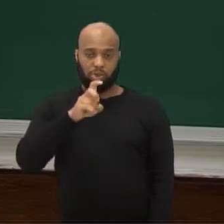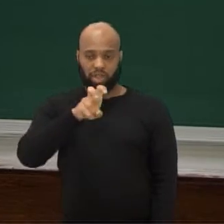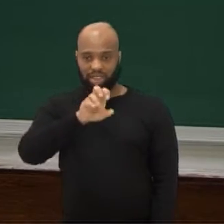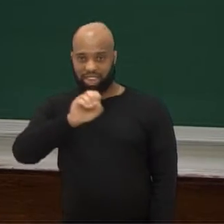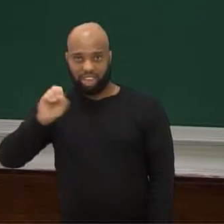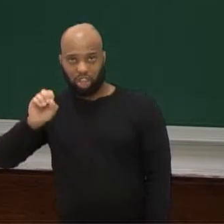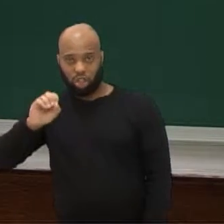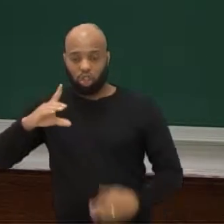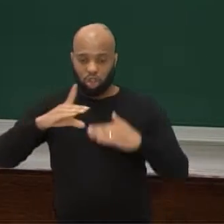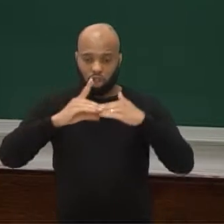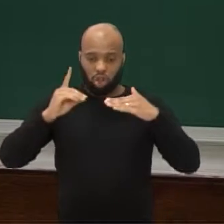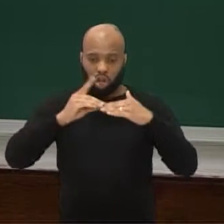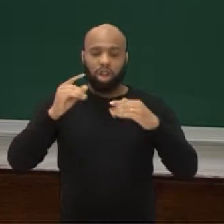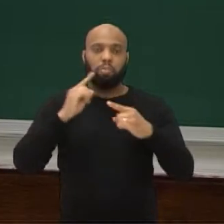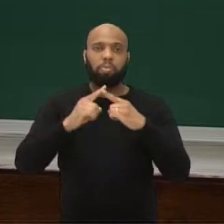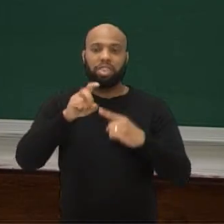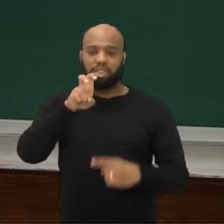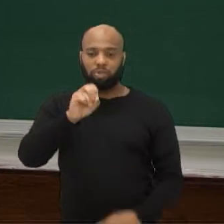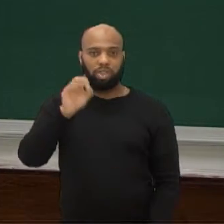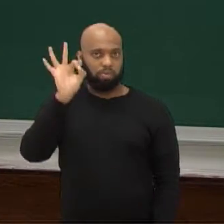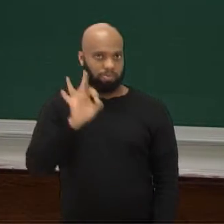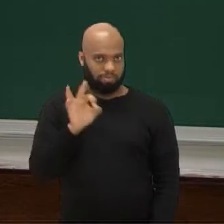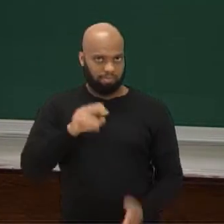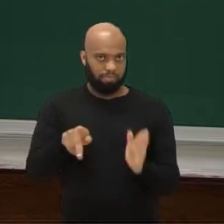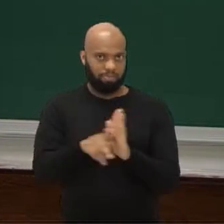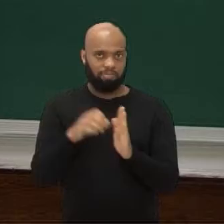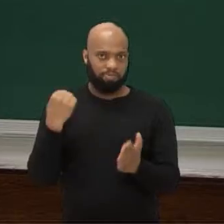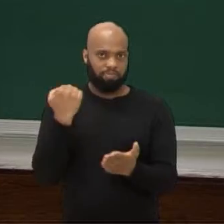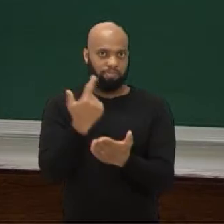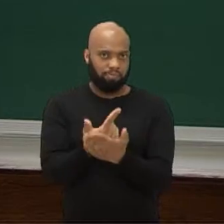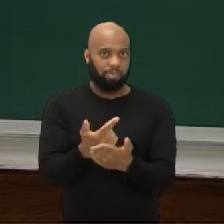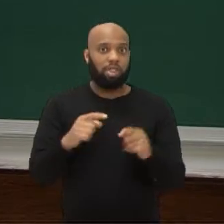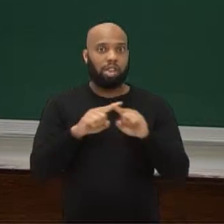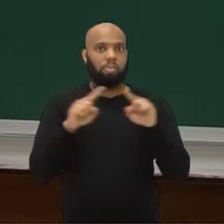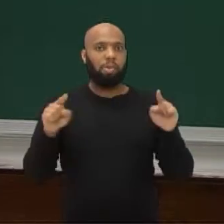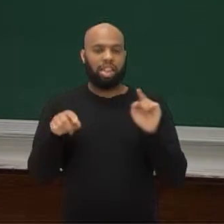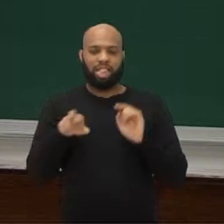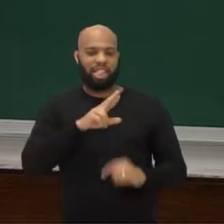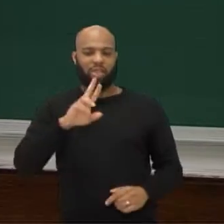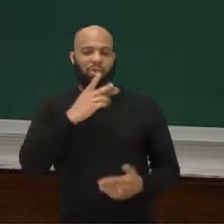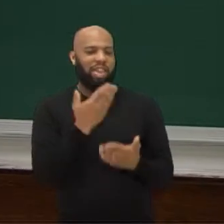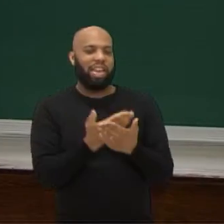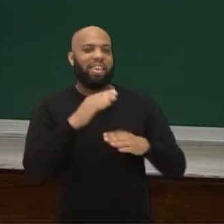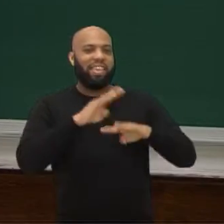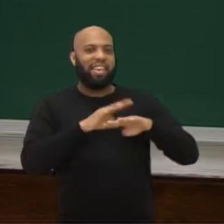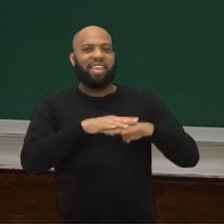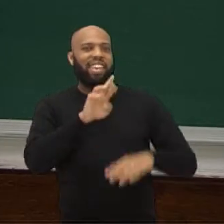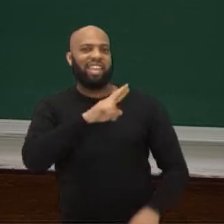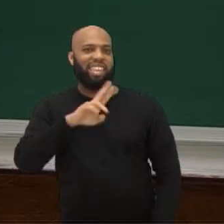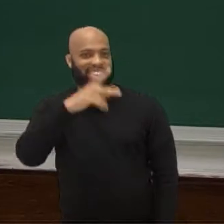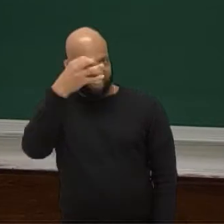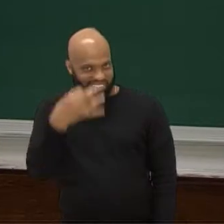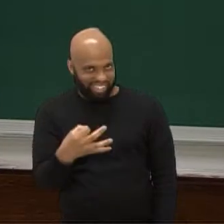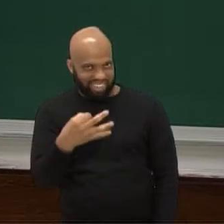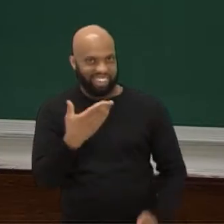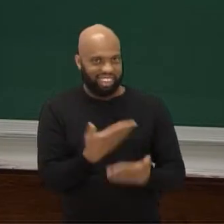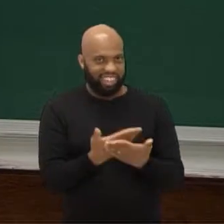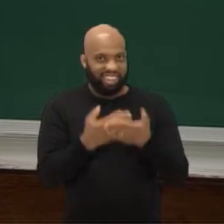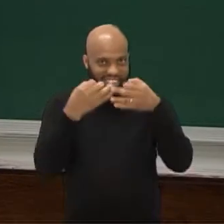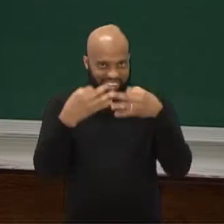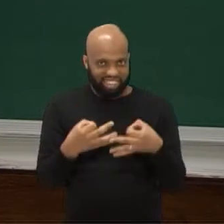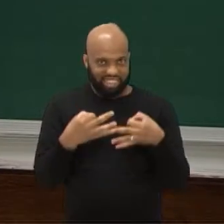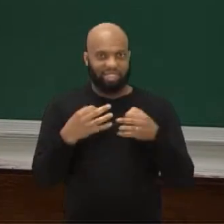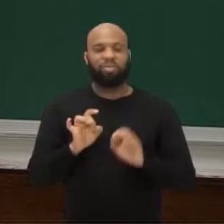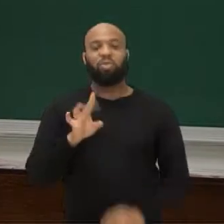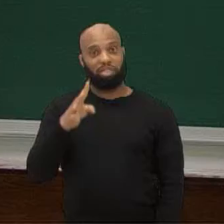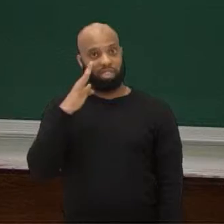$1.500, certo? Porque é 50% da compra. Nesse caso, não é aula de matemática, você não está no canal errado, você não está na aula errada, ó.